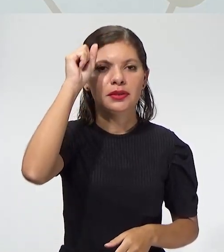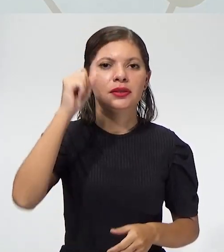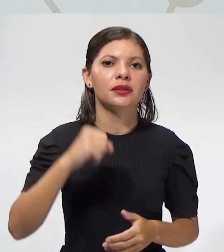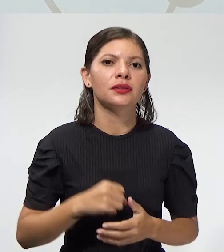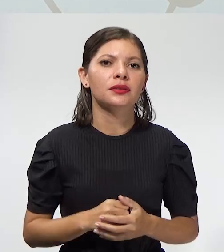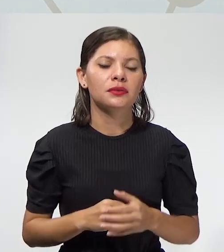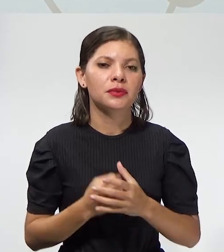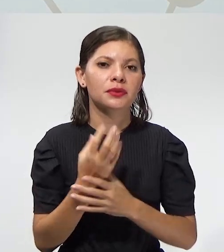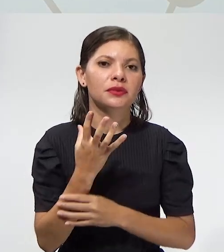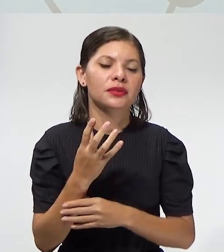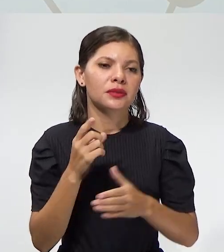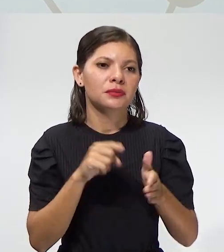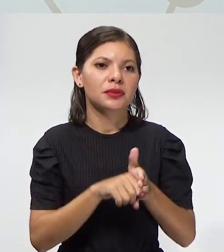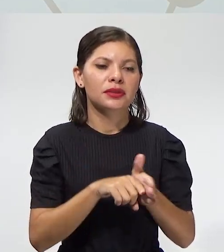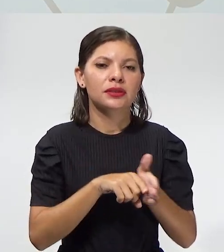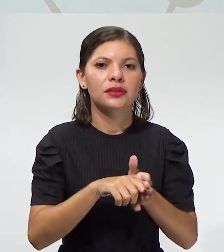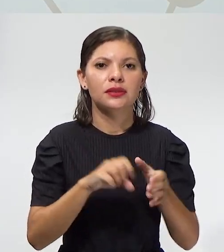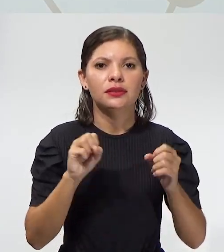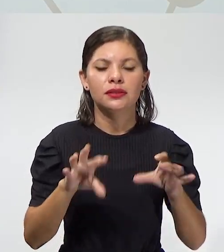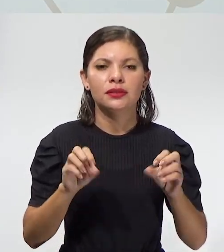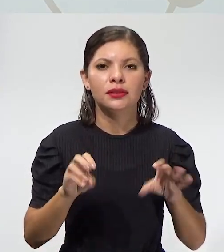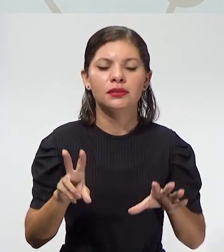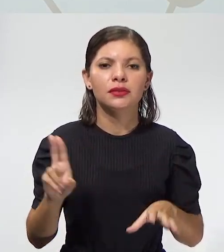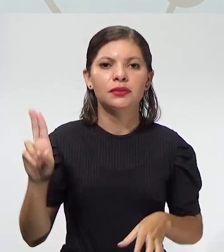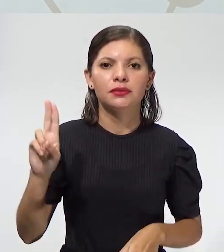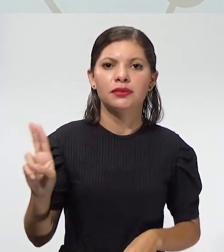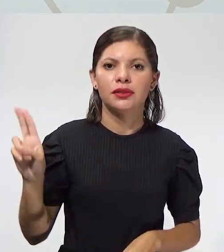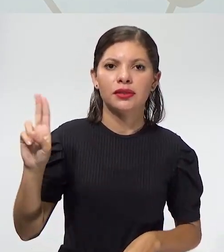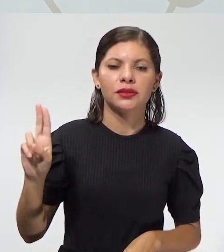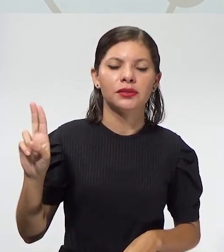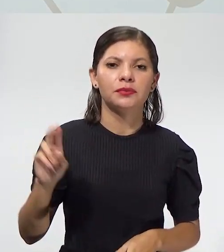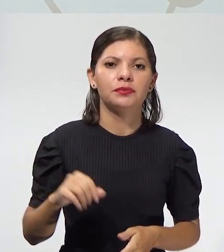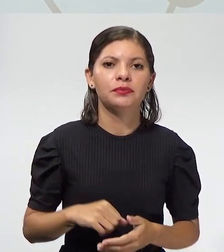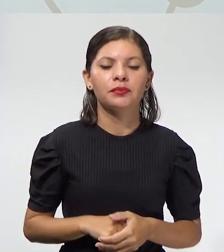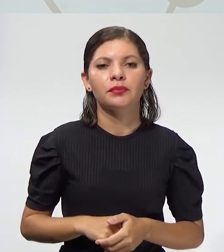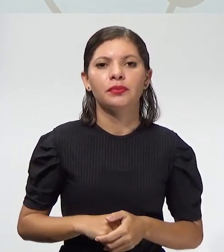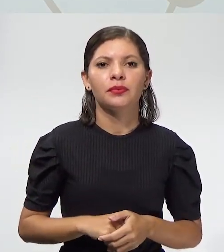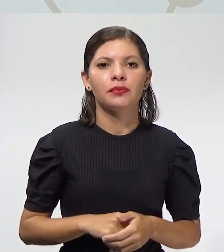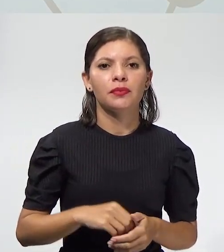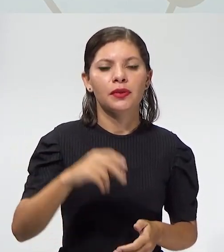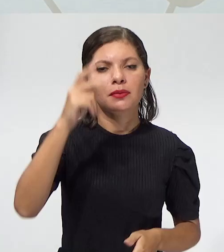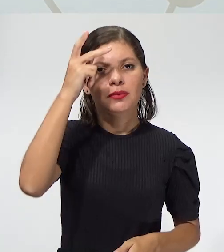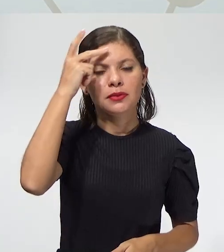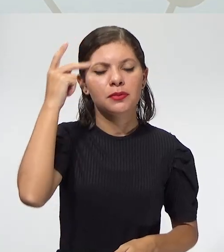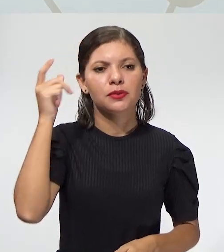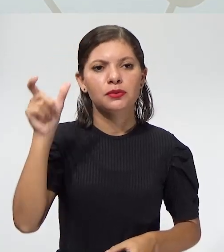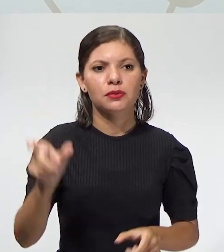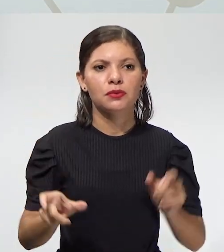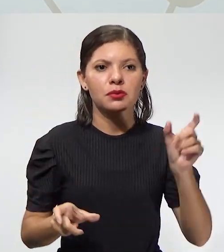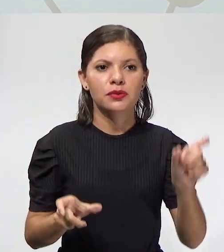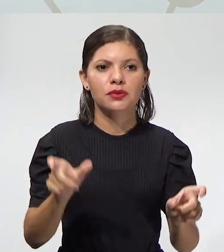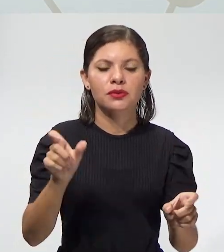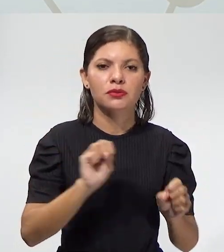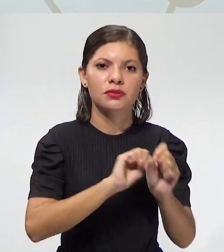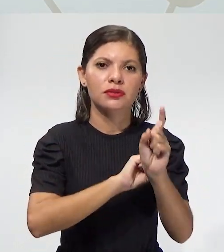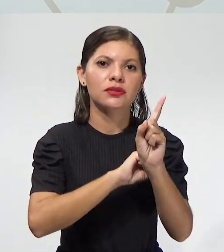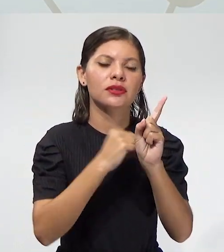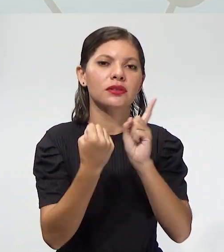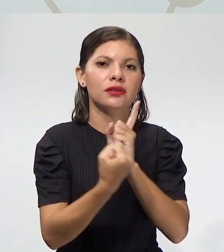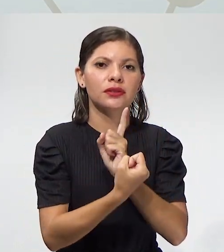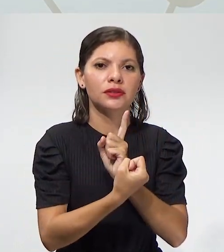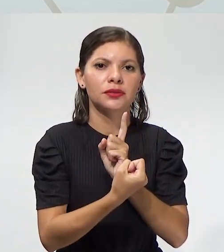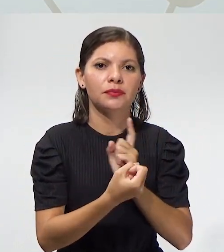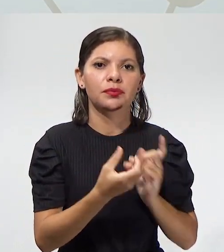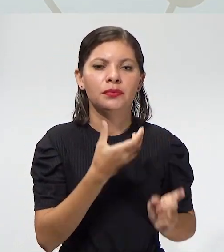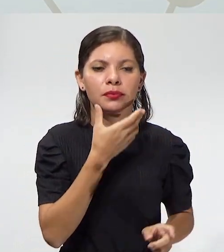do conhecimento produzido através das pesquisas e dos ensinos nas universidades para a comunidade. Mas nessa visão que a gente